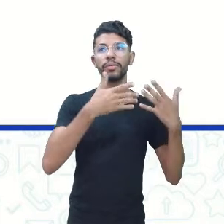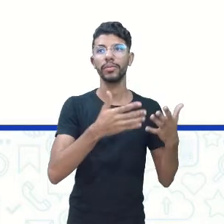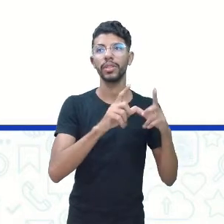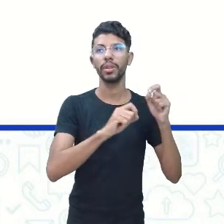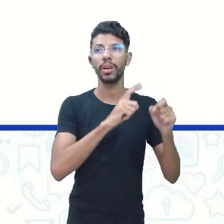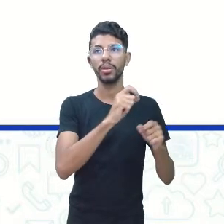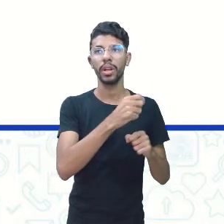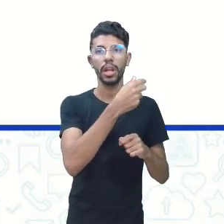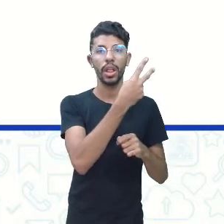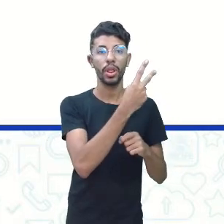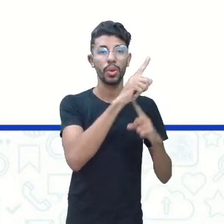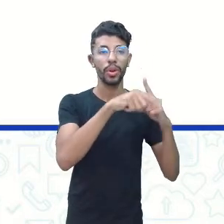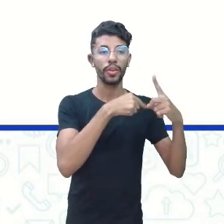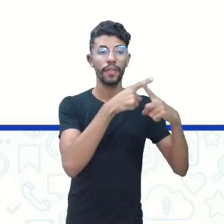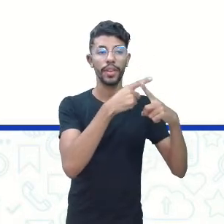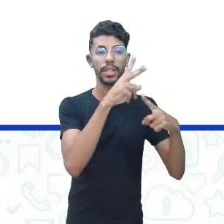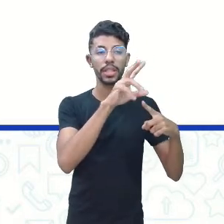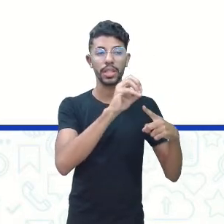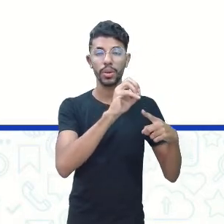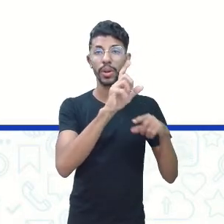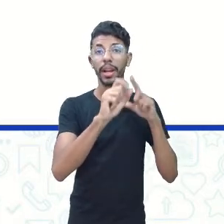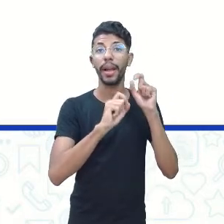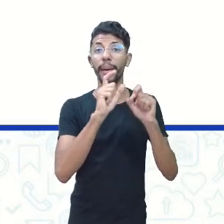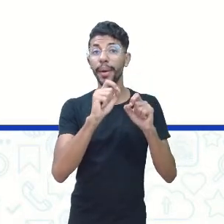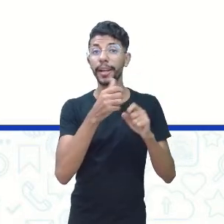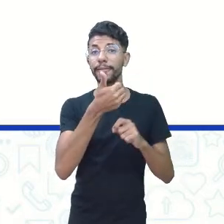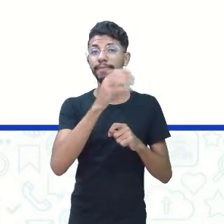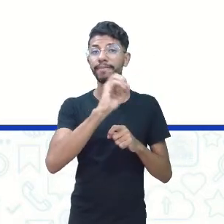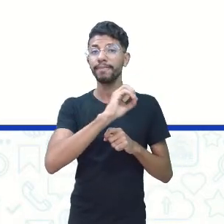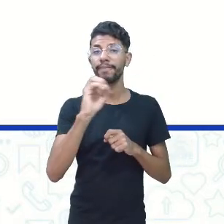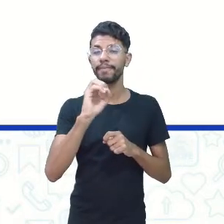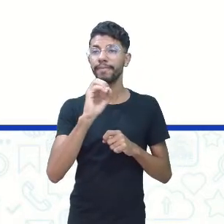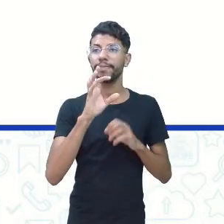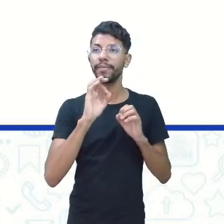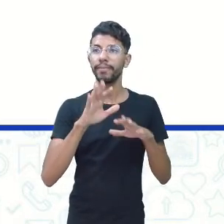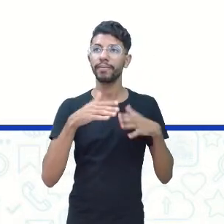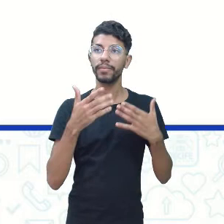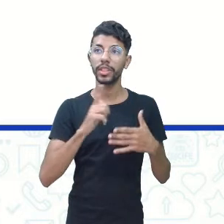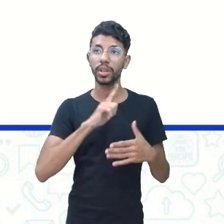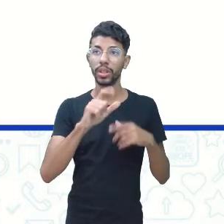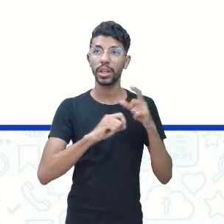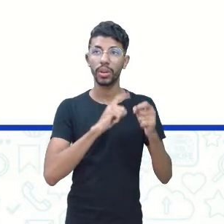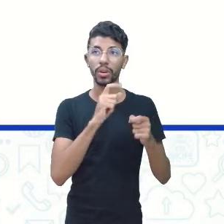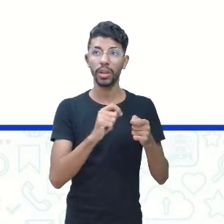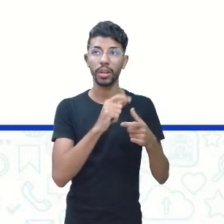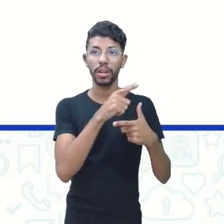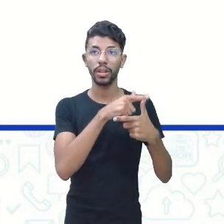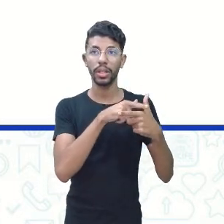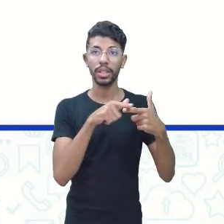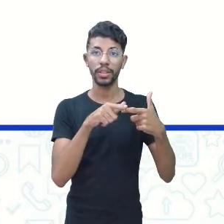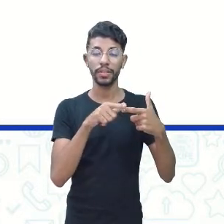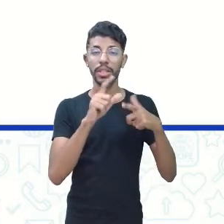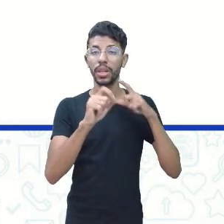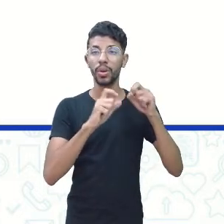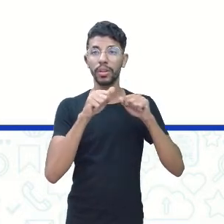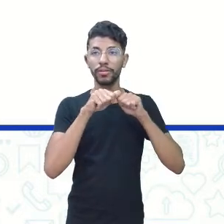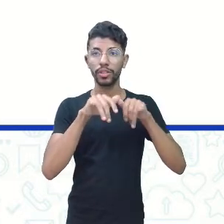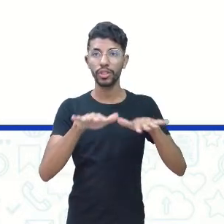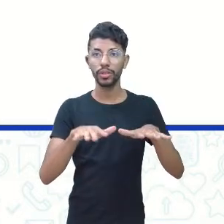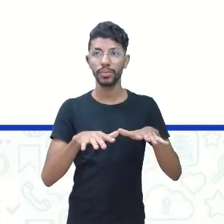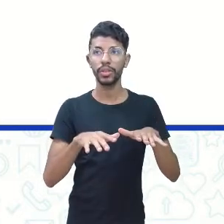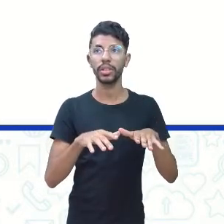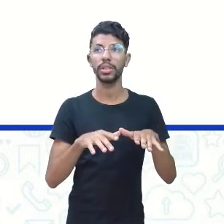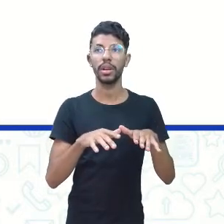dar R$100. Então, a gente vai ter agora uma divisão, uma distribuição desse dinheiro em 2